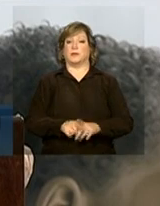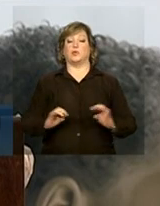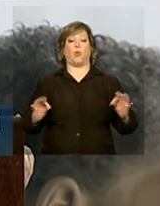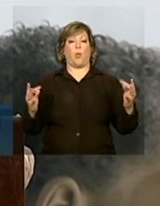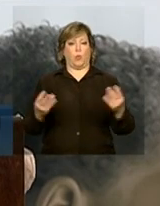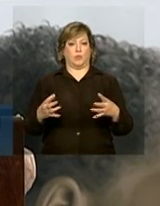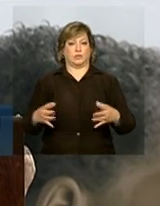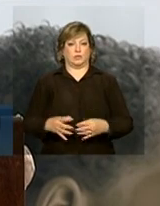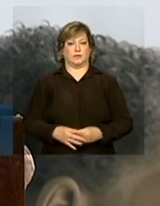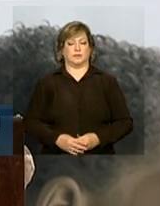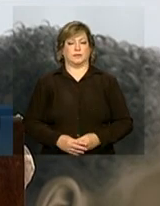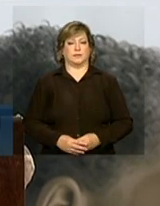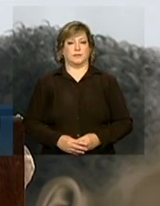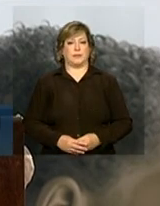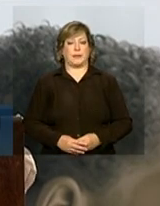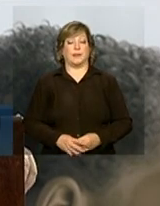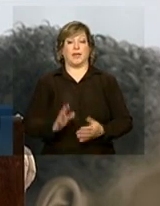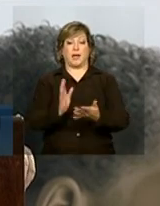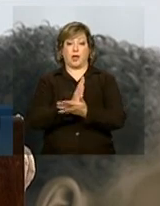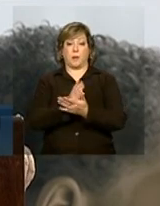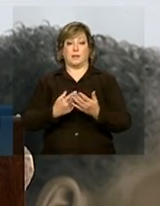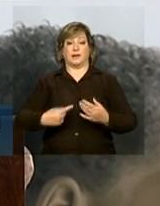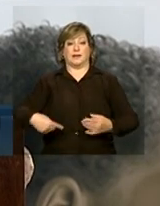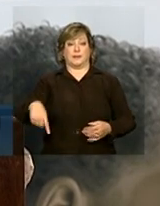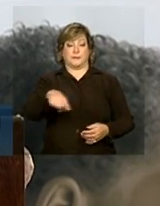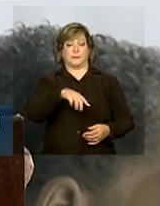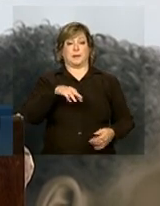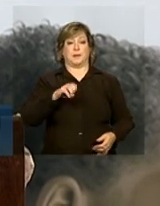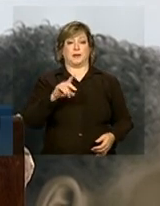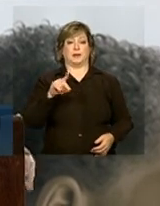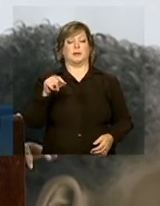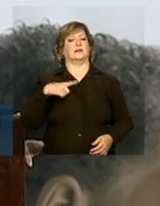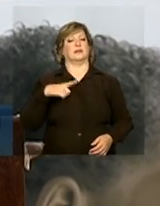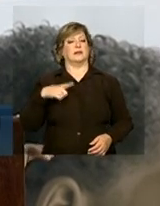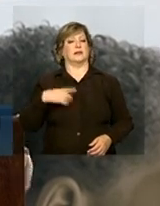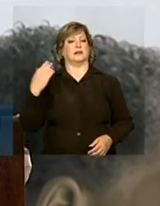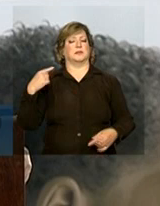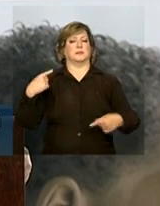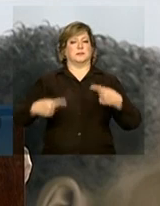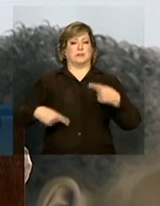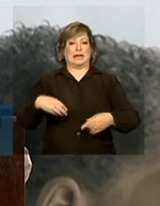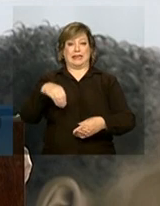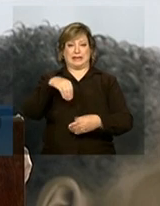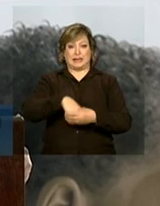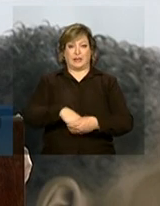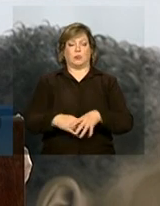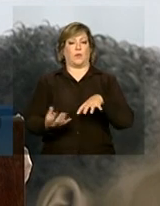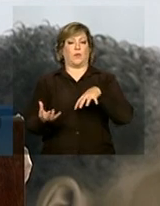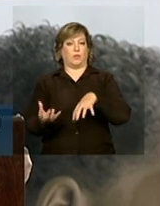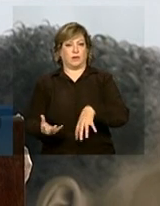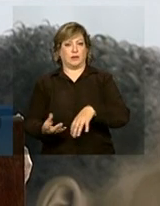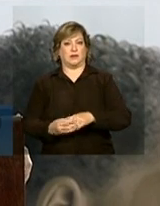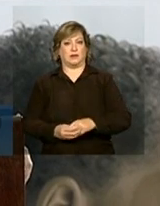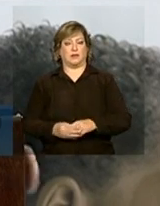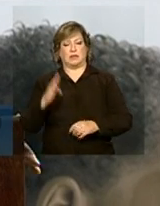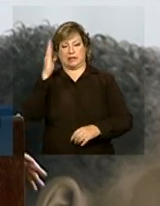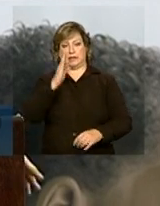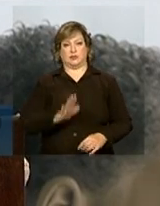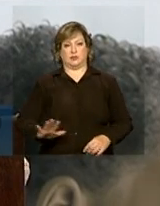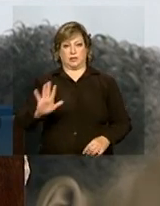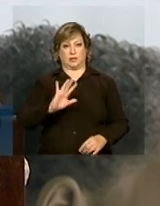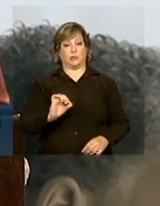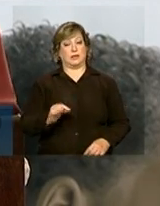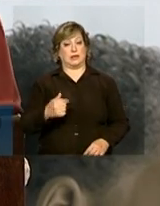instituições. Alguma dessas medidas vem sendo debatidas dentro do Congresso Nacional.